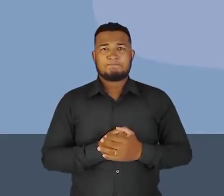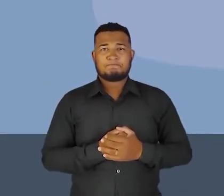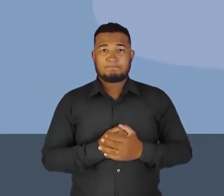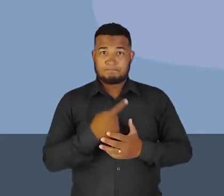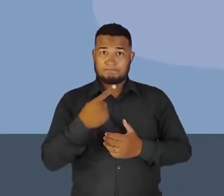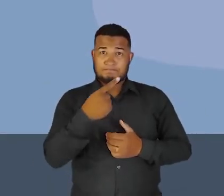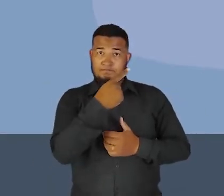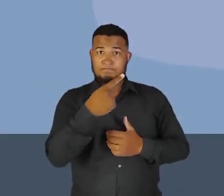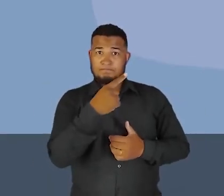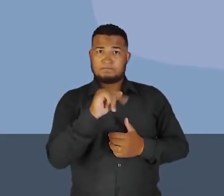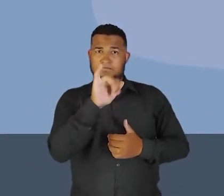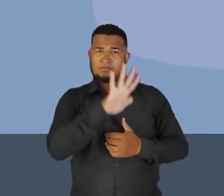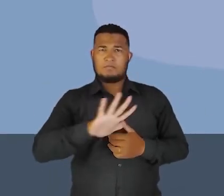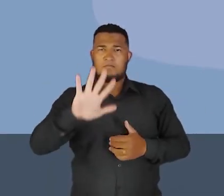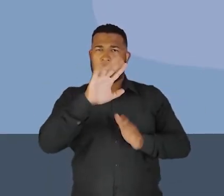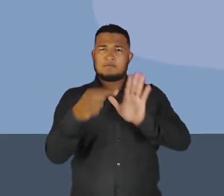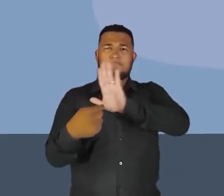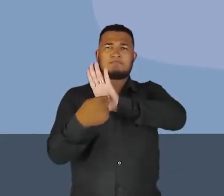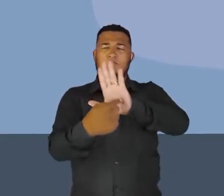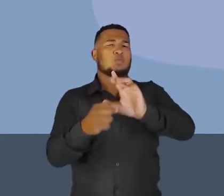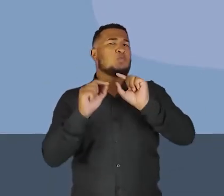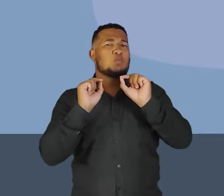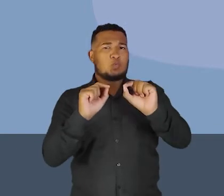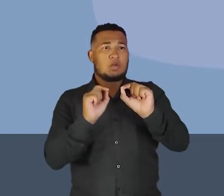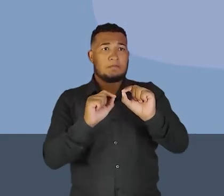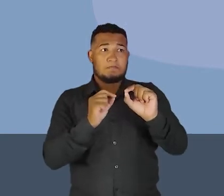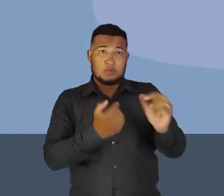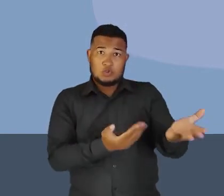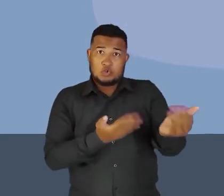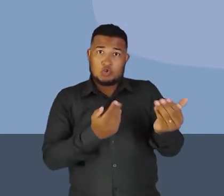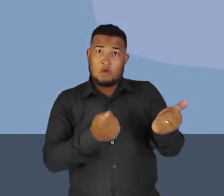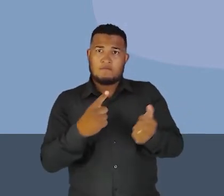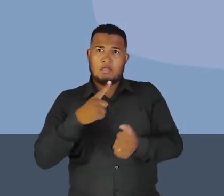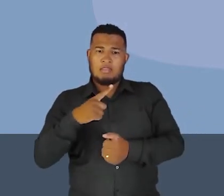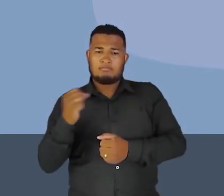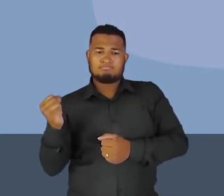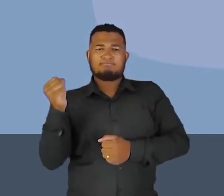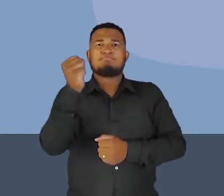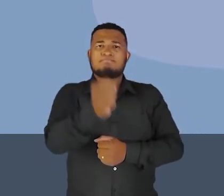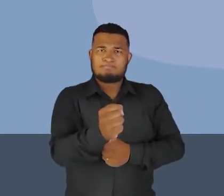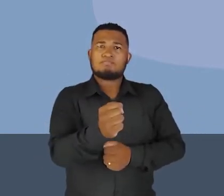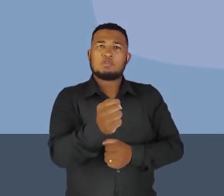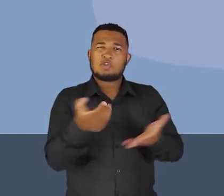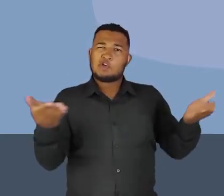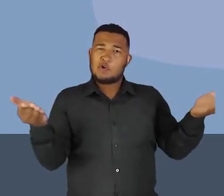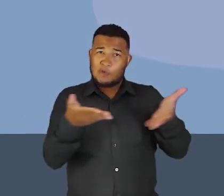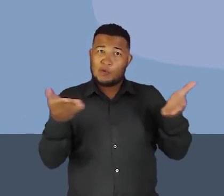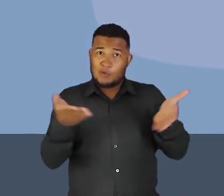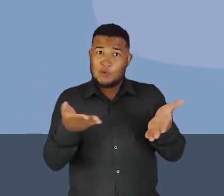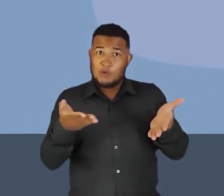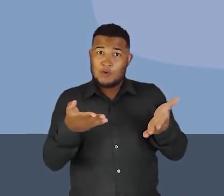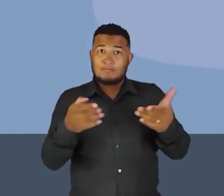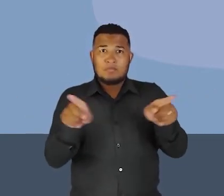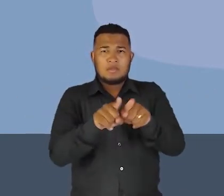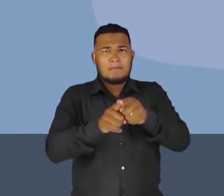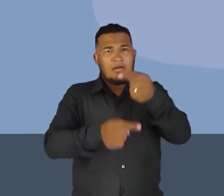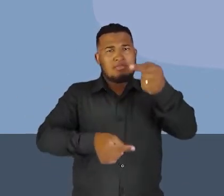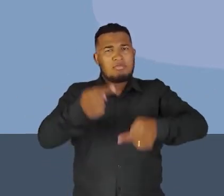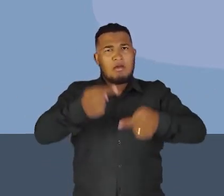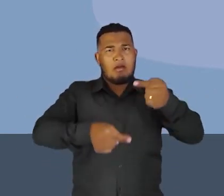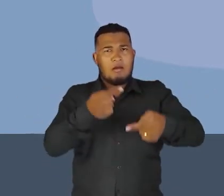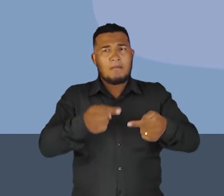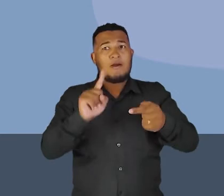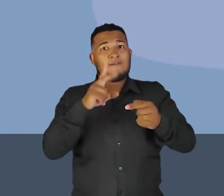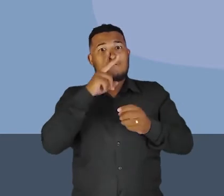imagem aqui eu trouxe para vocês entenderem o seguinte, né, que os jovens eles estão inseridos, né, nesse momento, agora, inclusive, esse debate tem sido